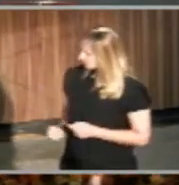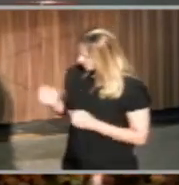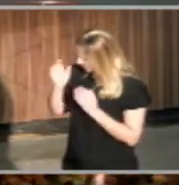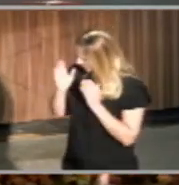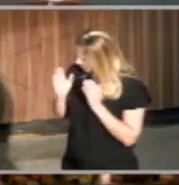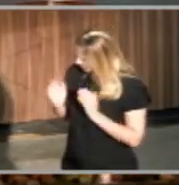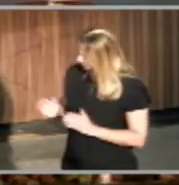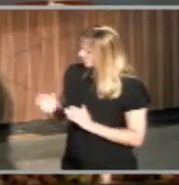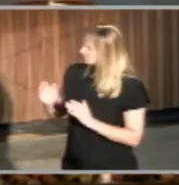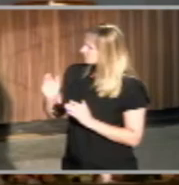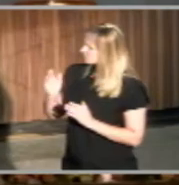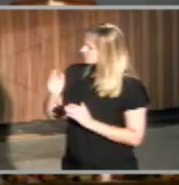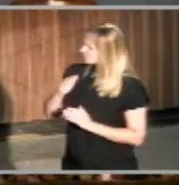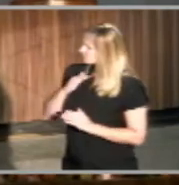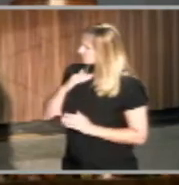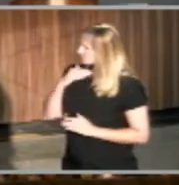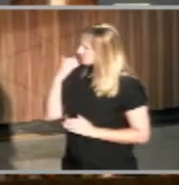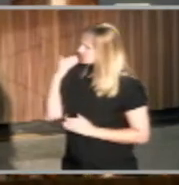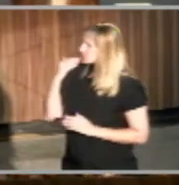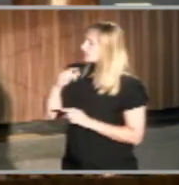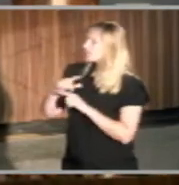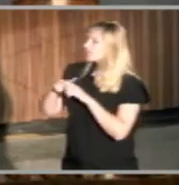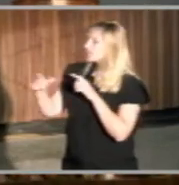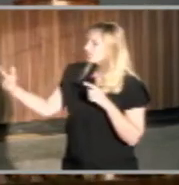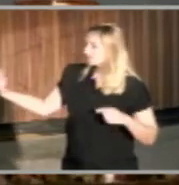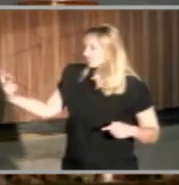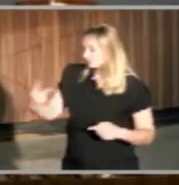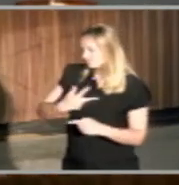e o Senhor venceu a morte,